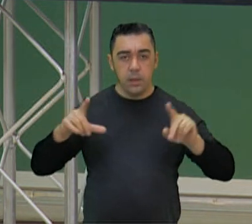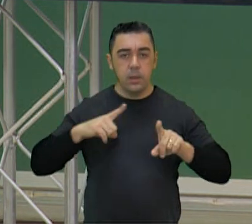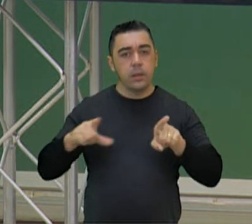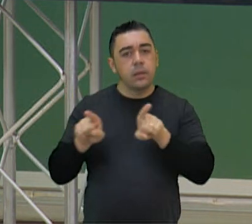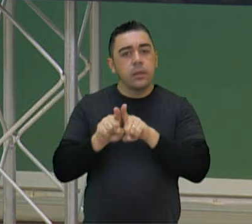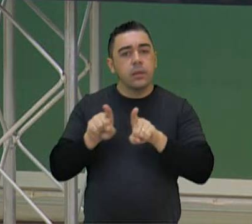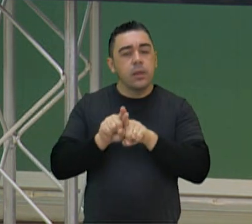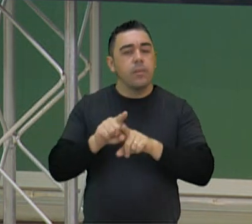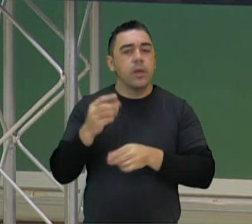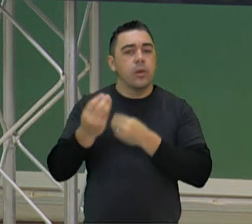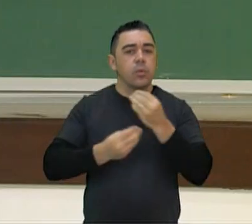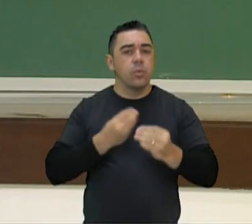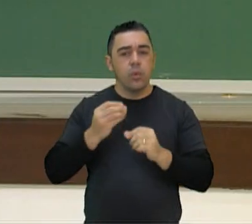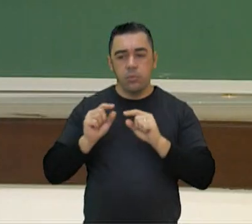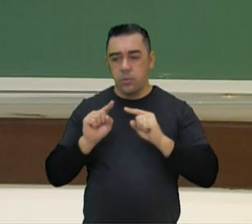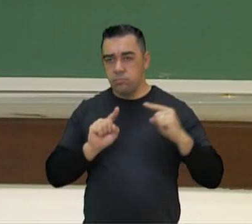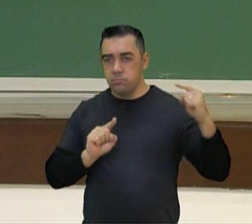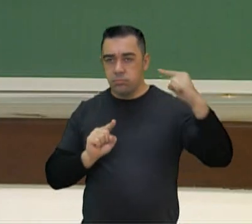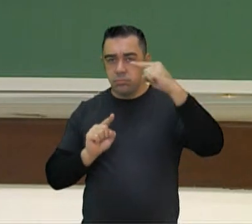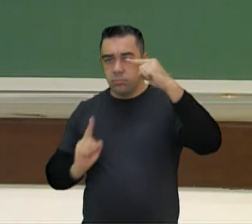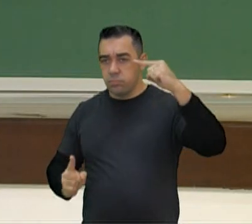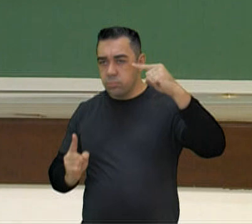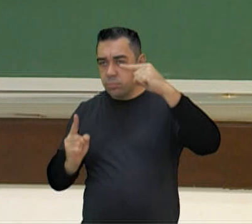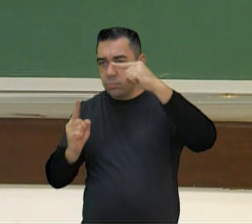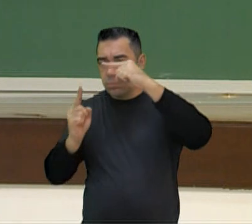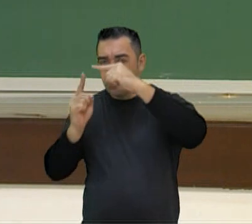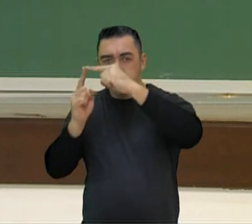de coordenadas.